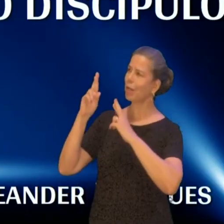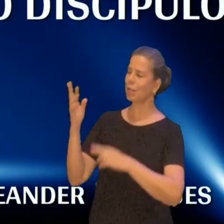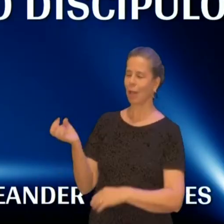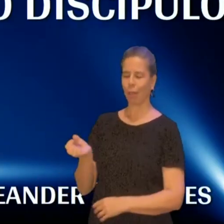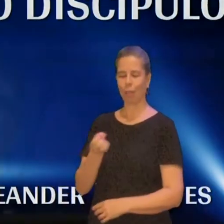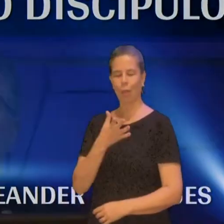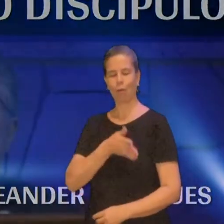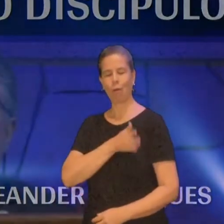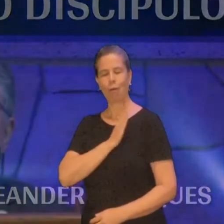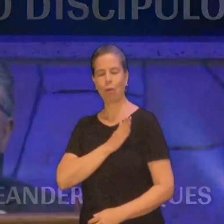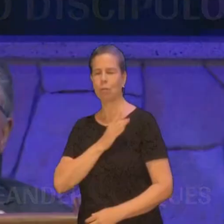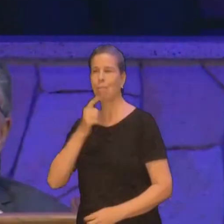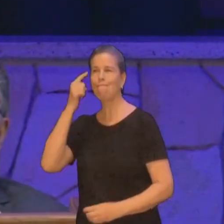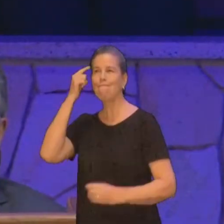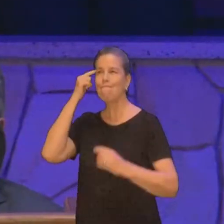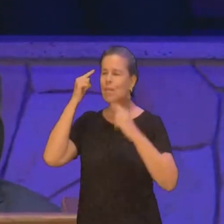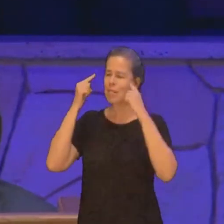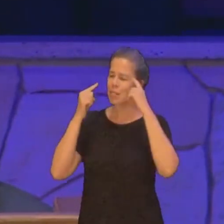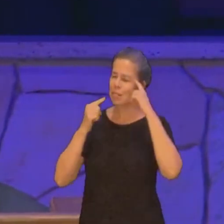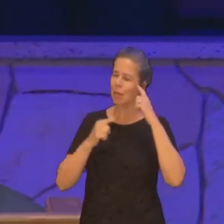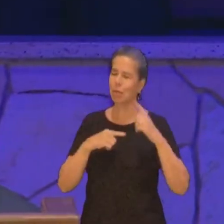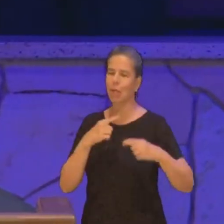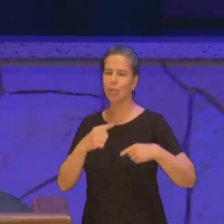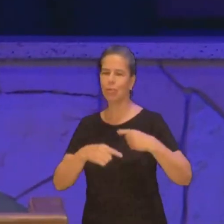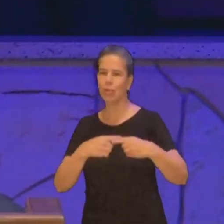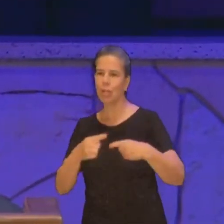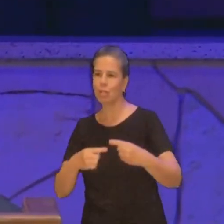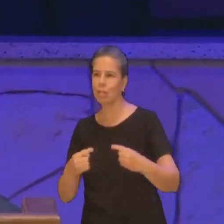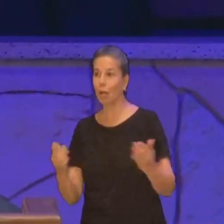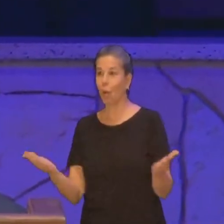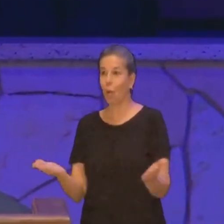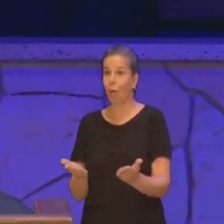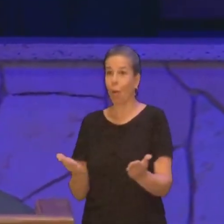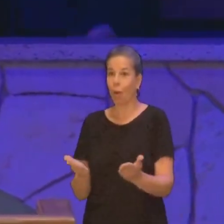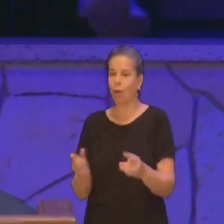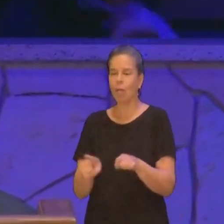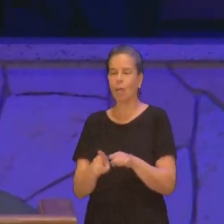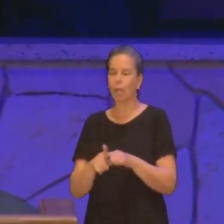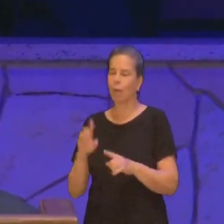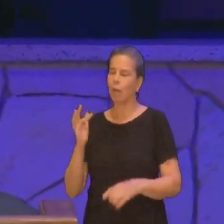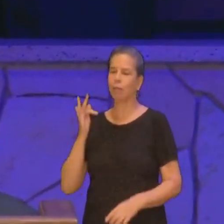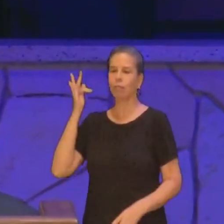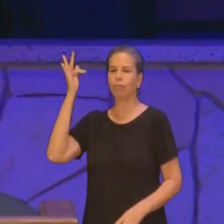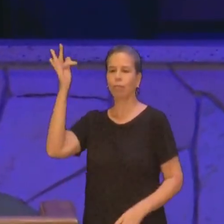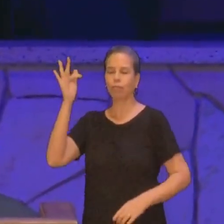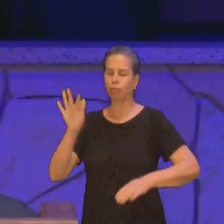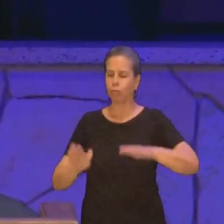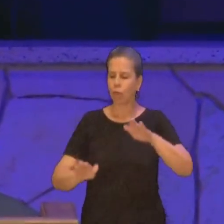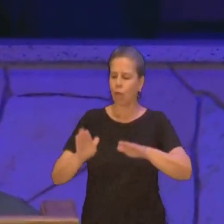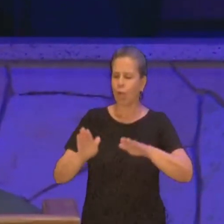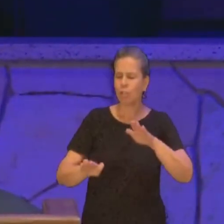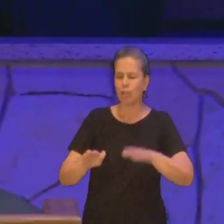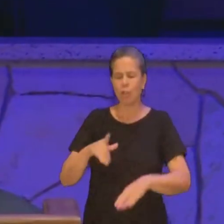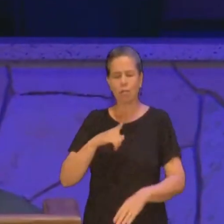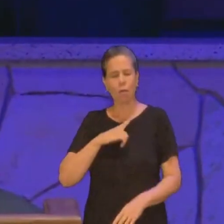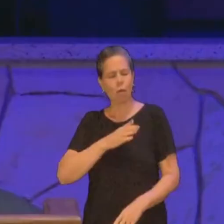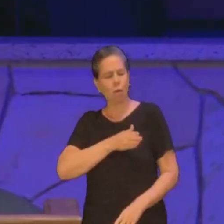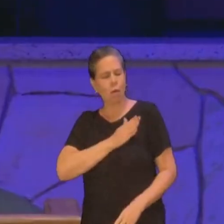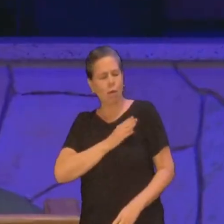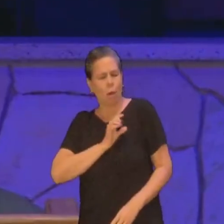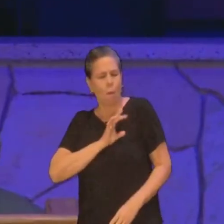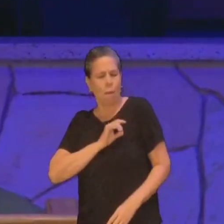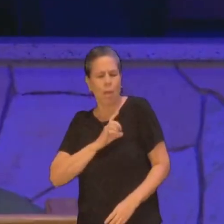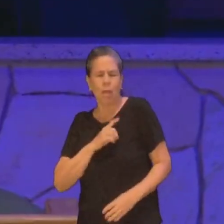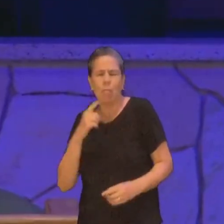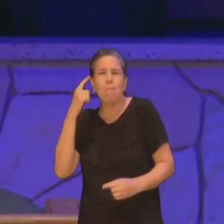nós pensamos na geração presente, mas também nas gerações futuras, às vezes tem um temor no nosso coração de o que